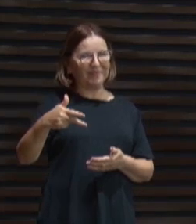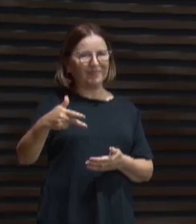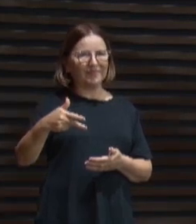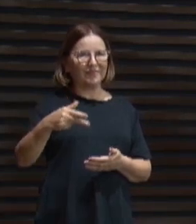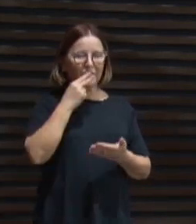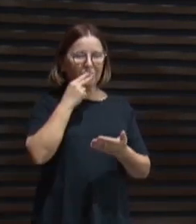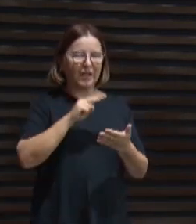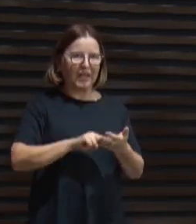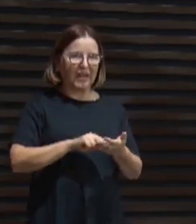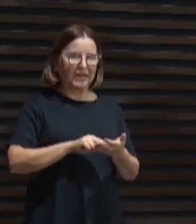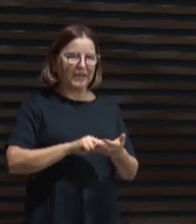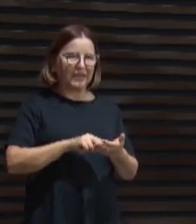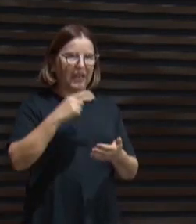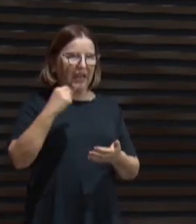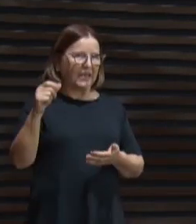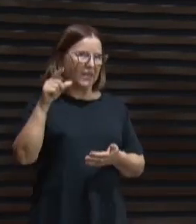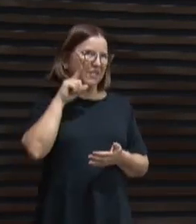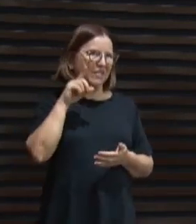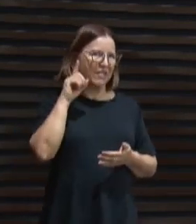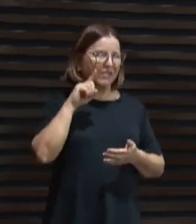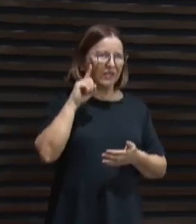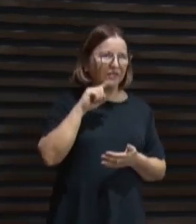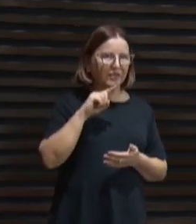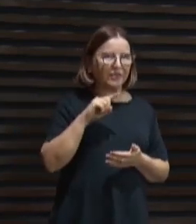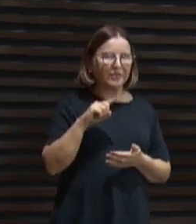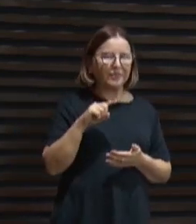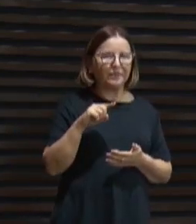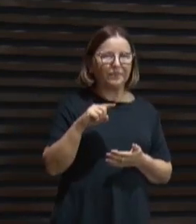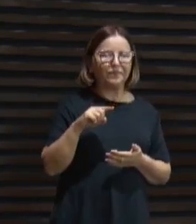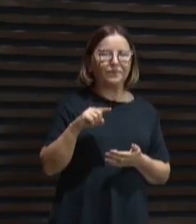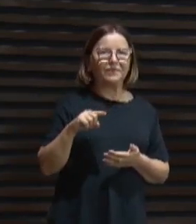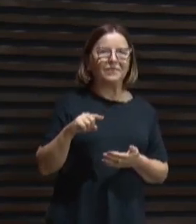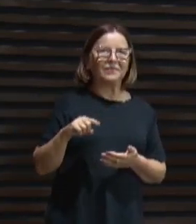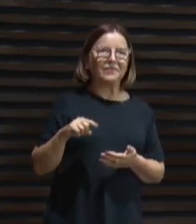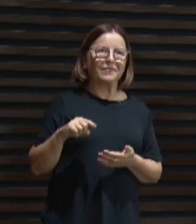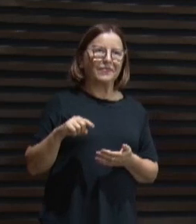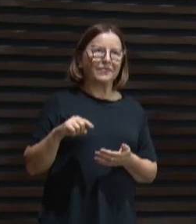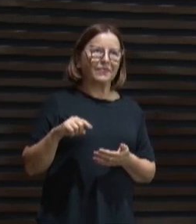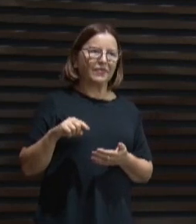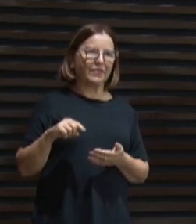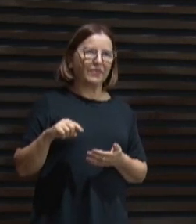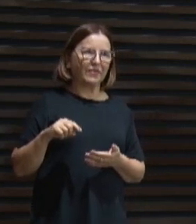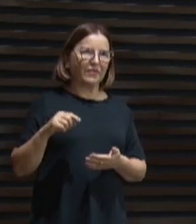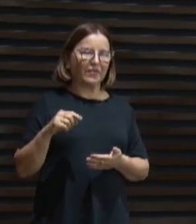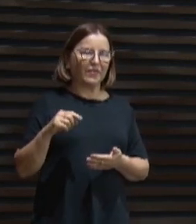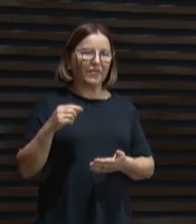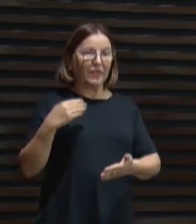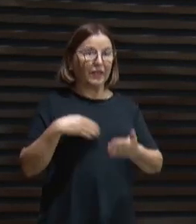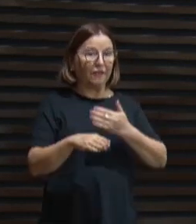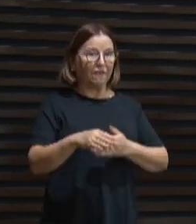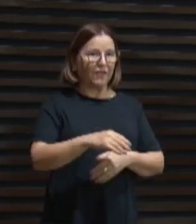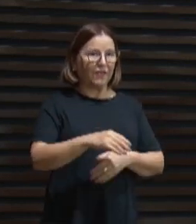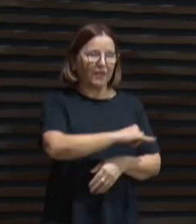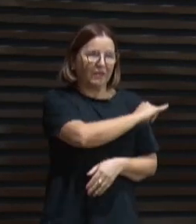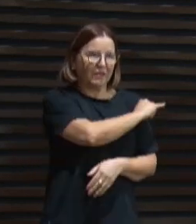A carta saiu de lá, do estado de Missouri, foi para o Rio de Janeiro,